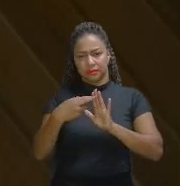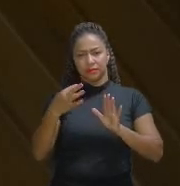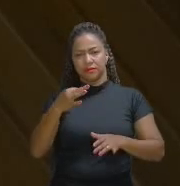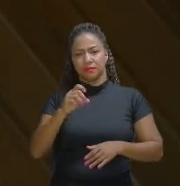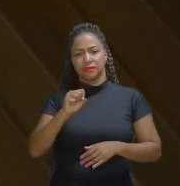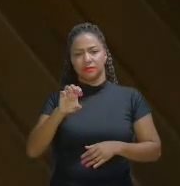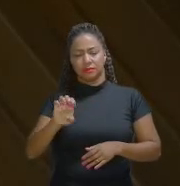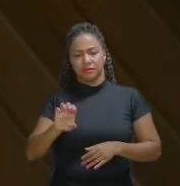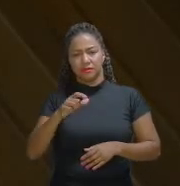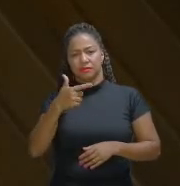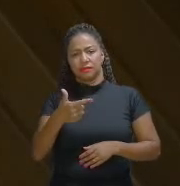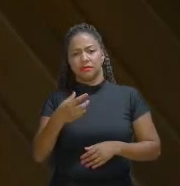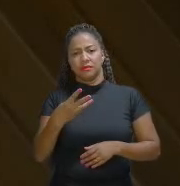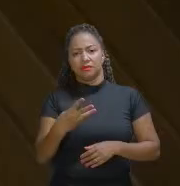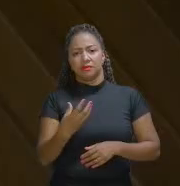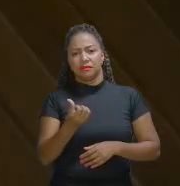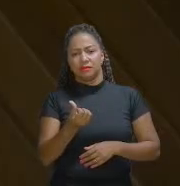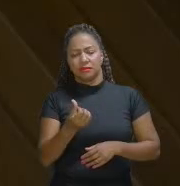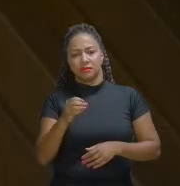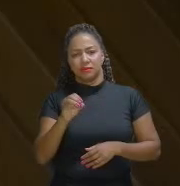TSE